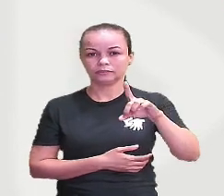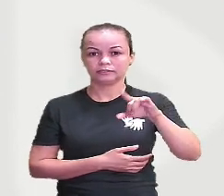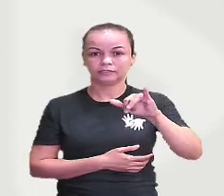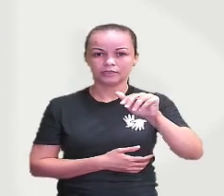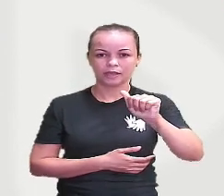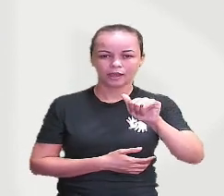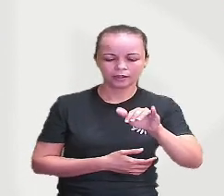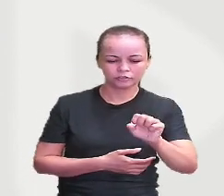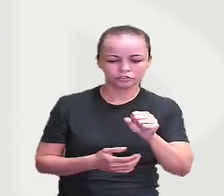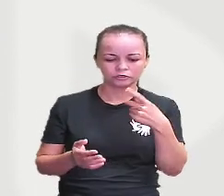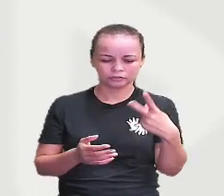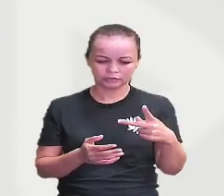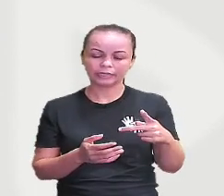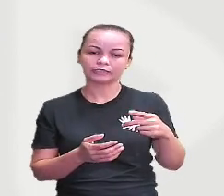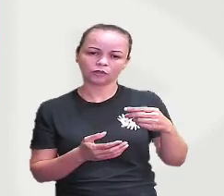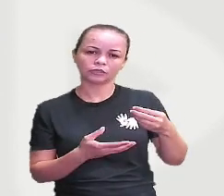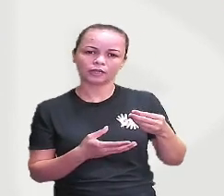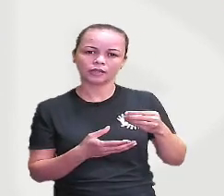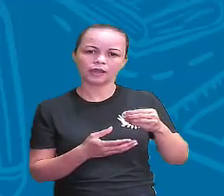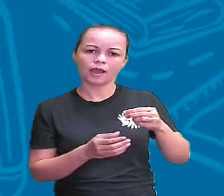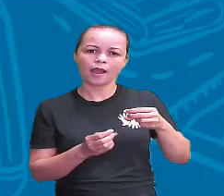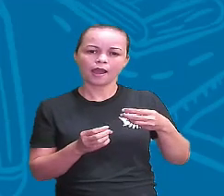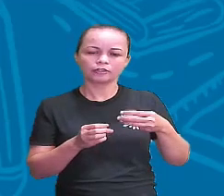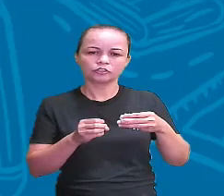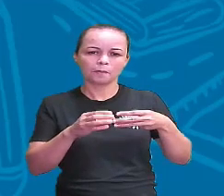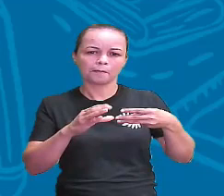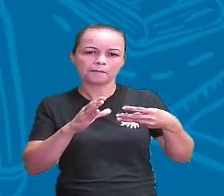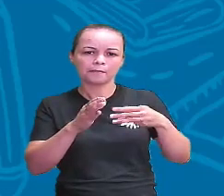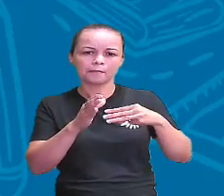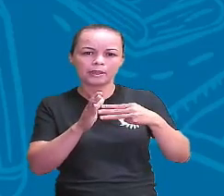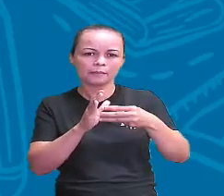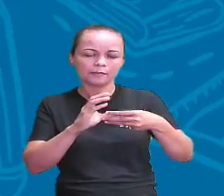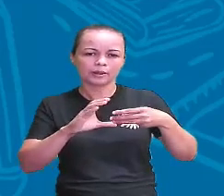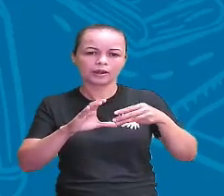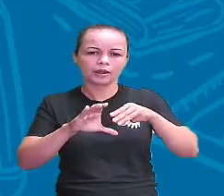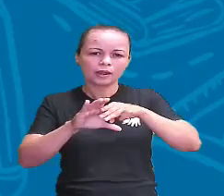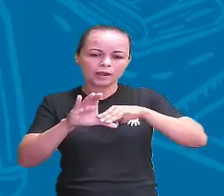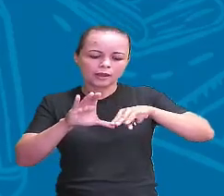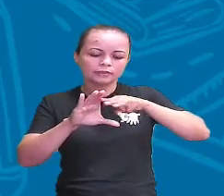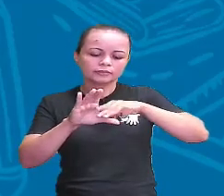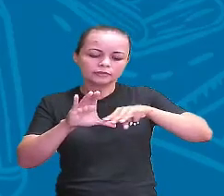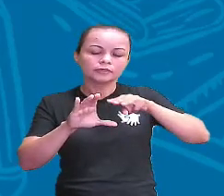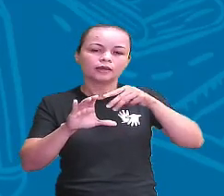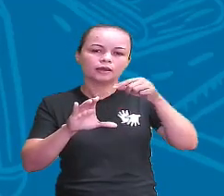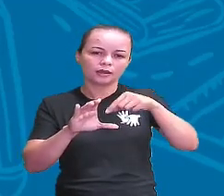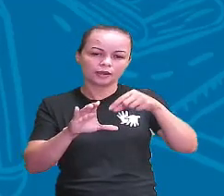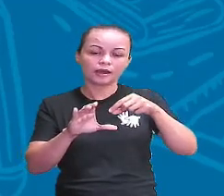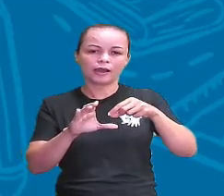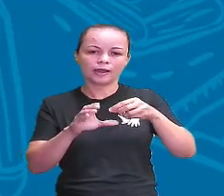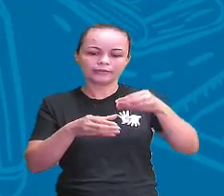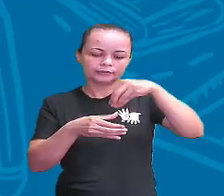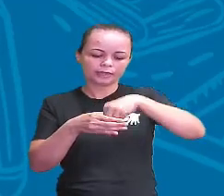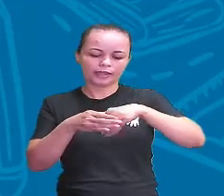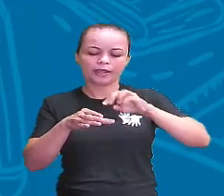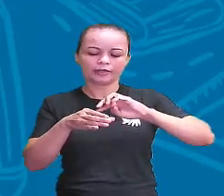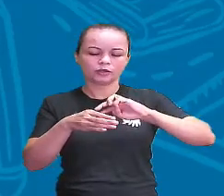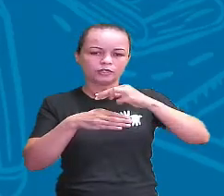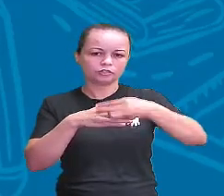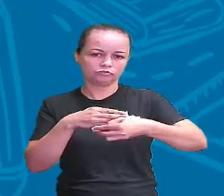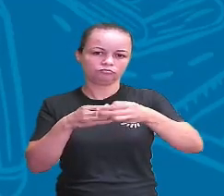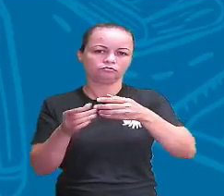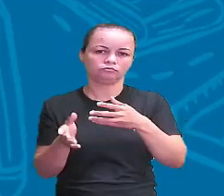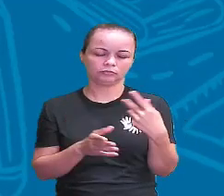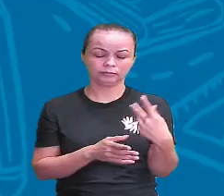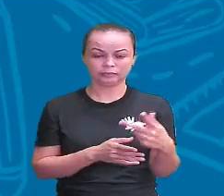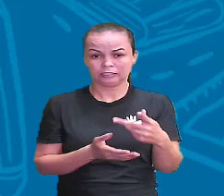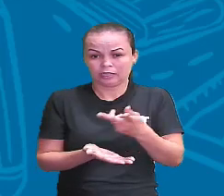uma membrana externa e uma membrana interna. É justamente nessas cristas mitocondriais que será onde será processado, onde está ocorrendo